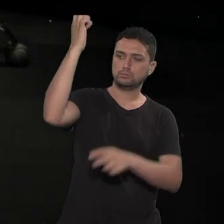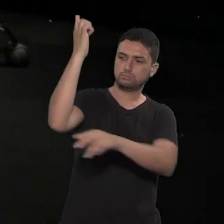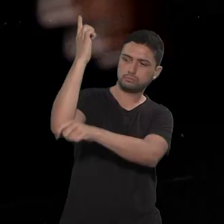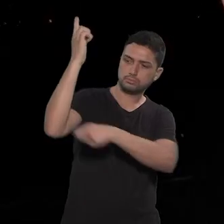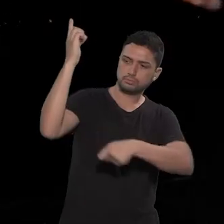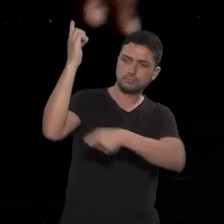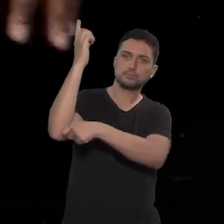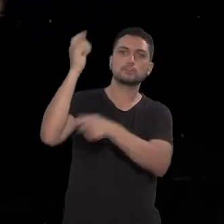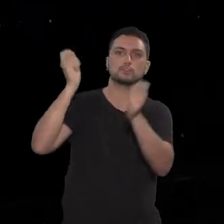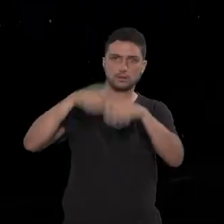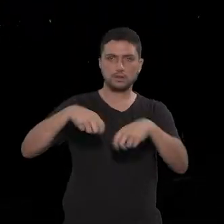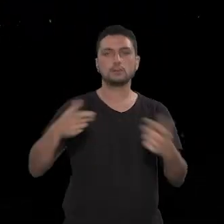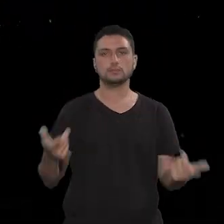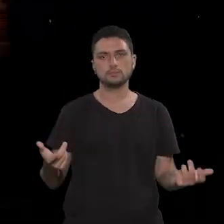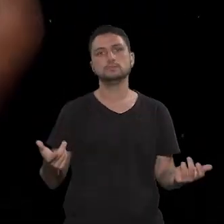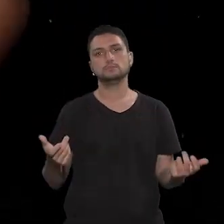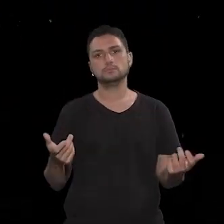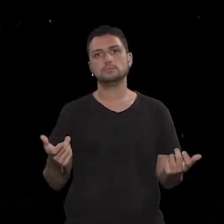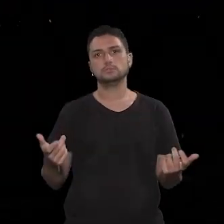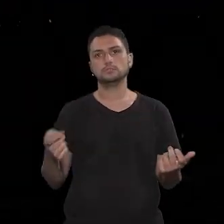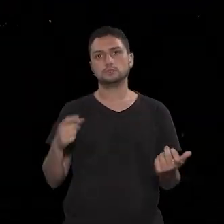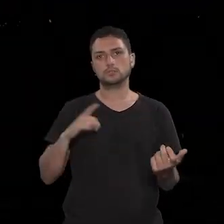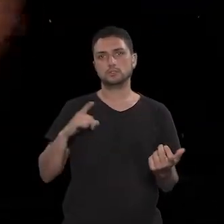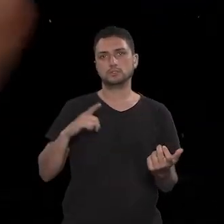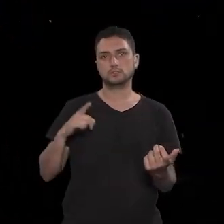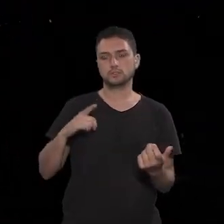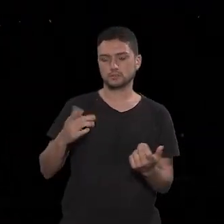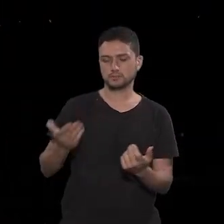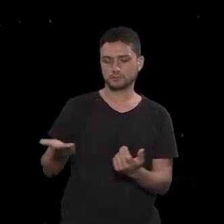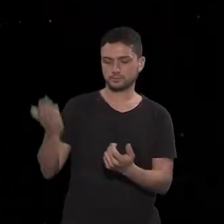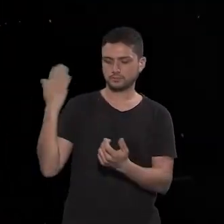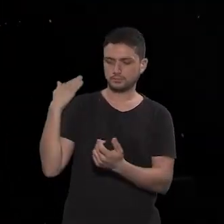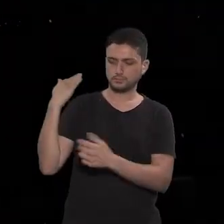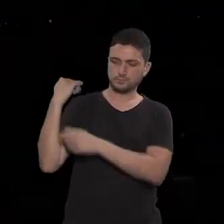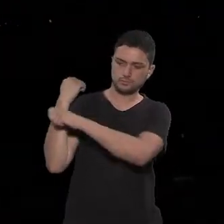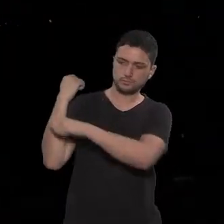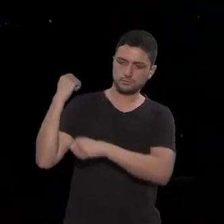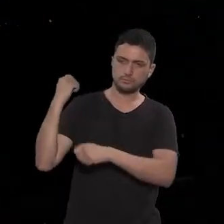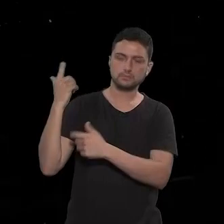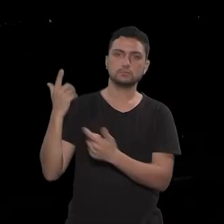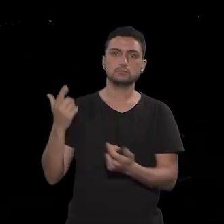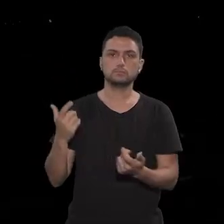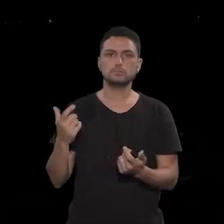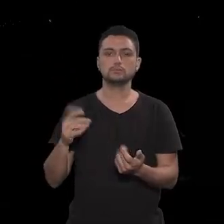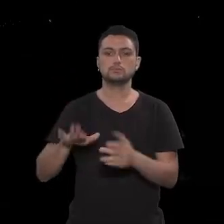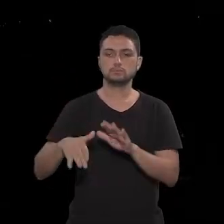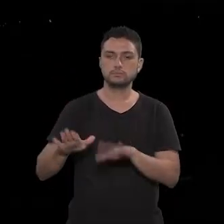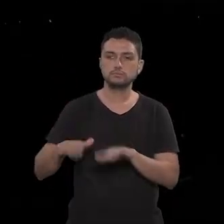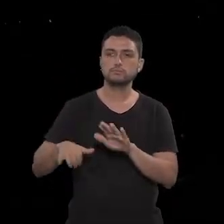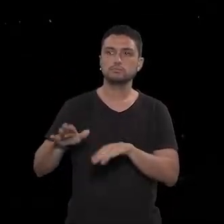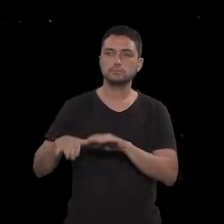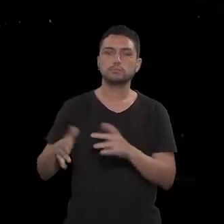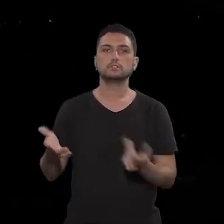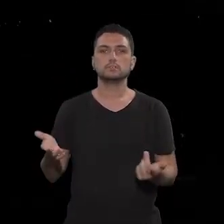arrastando. Então, tocavam com ele assim, né? Aqui lá baixo, do lado.